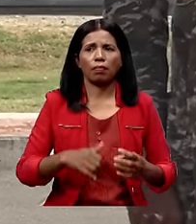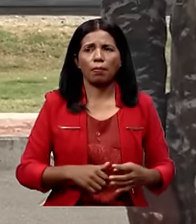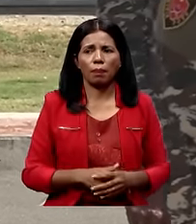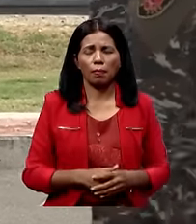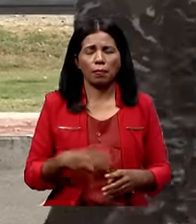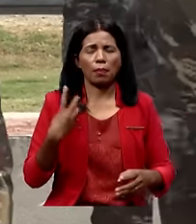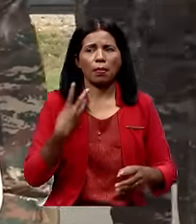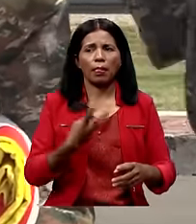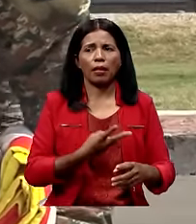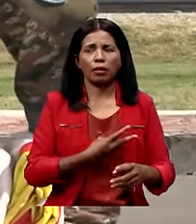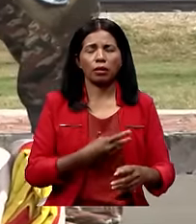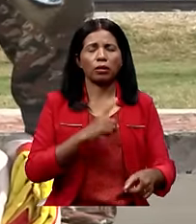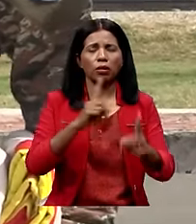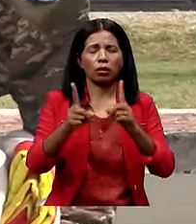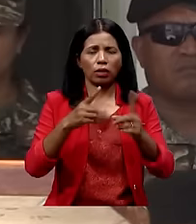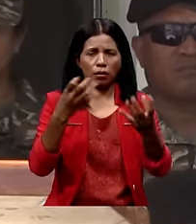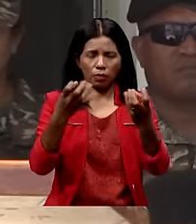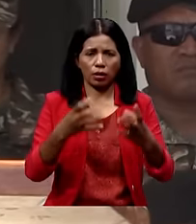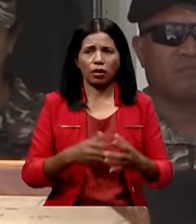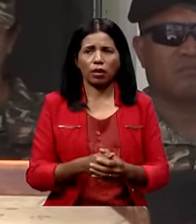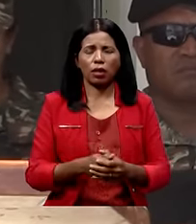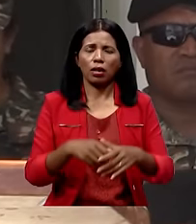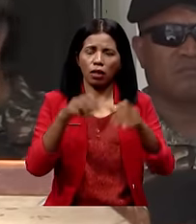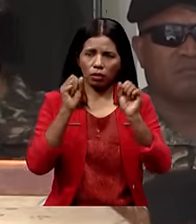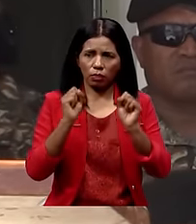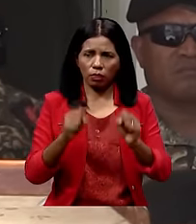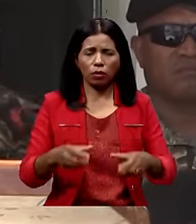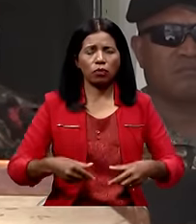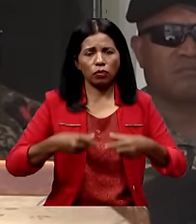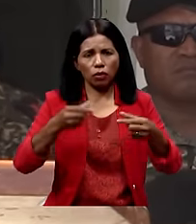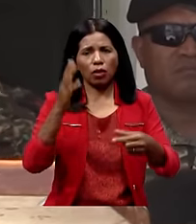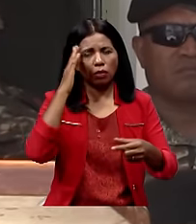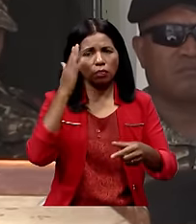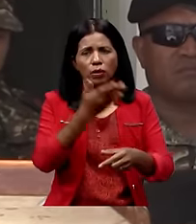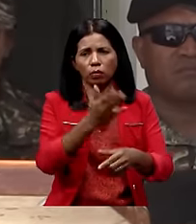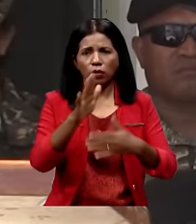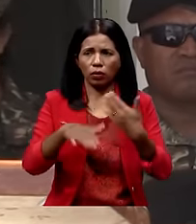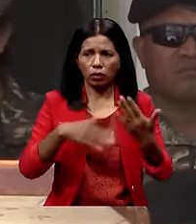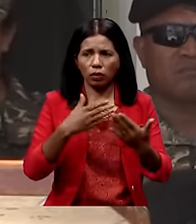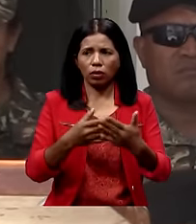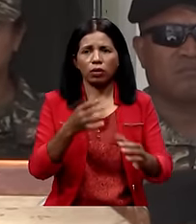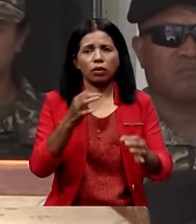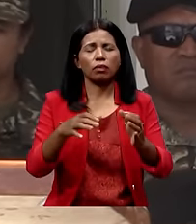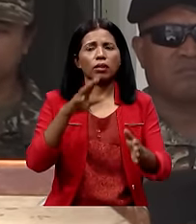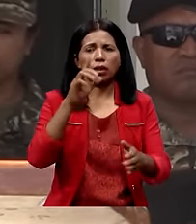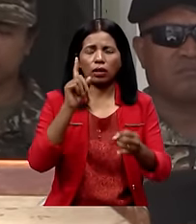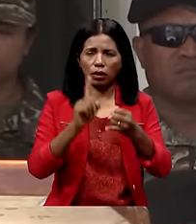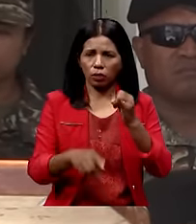itene general ursira sei kualia barak prat bele forra non beta bolsira, mas via ikus beta bolsira